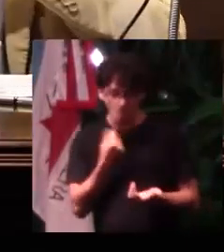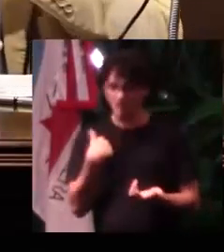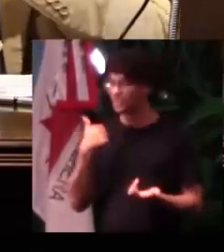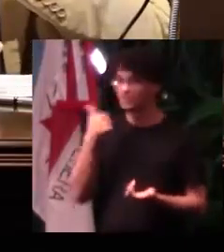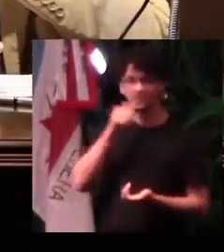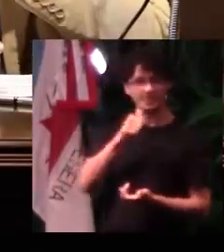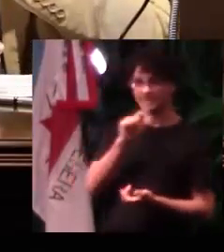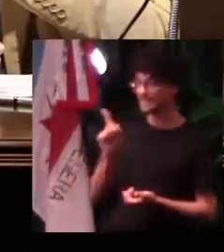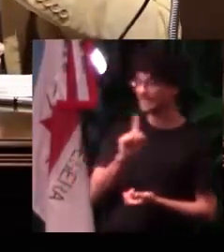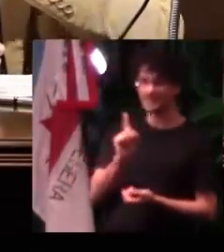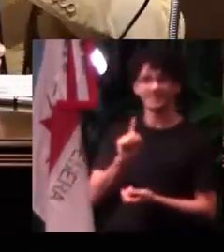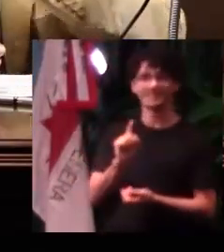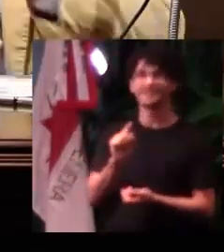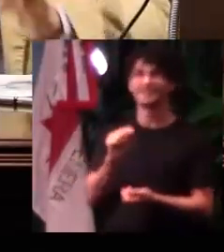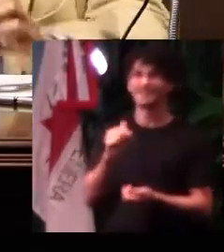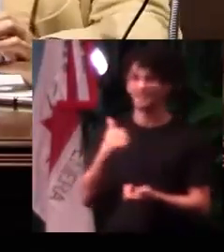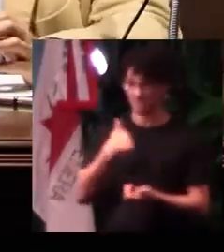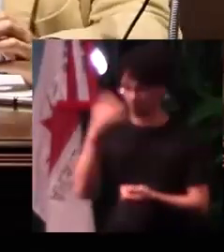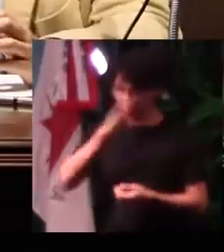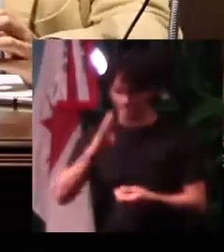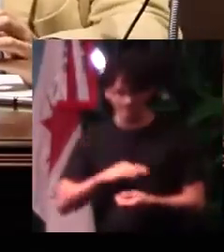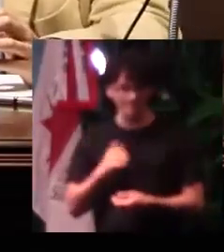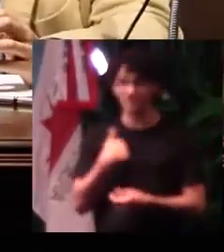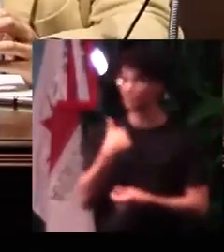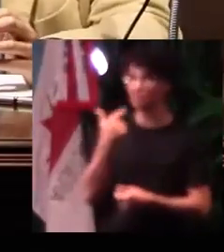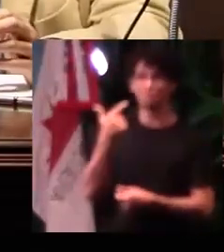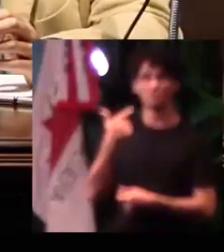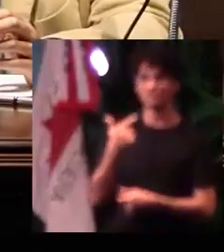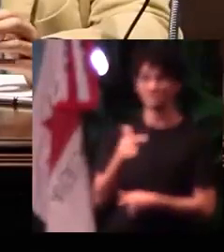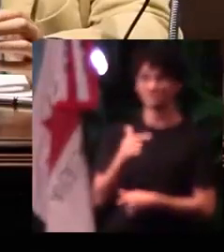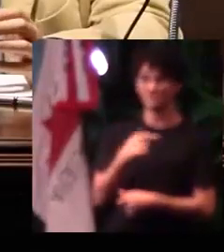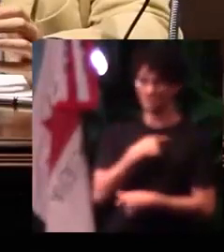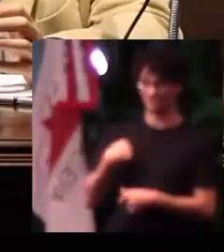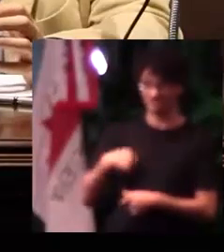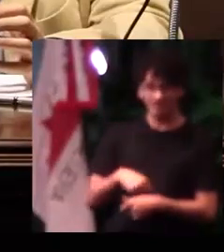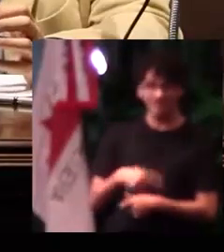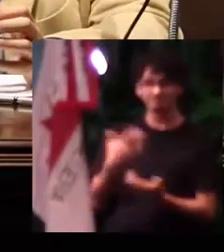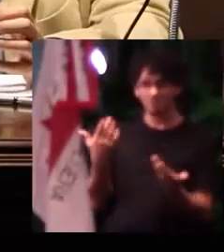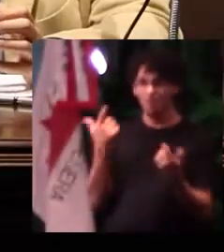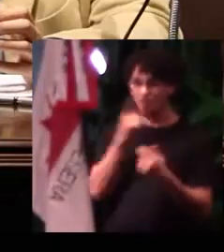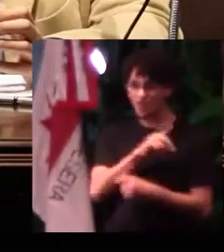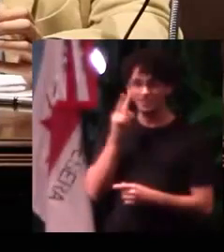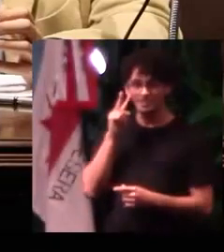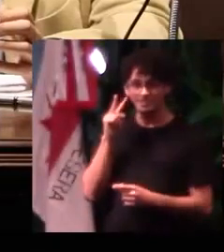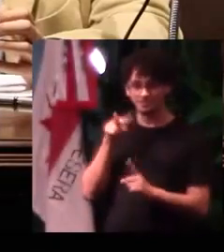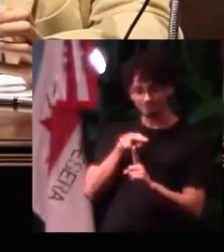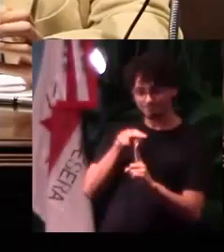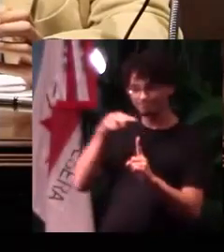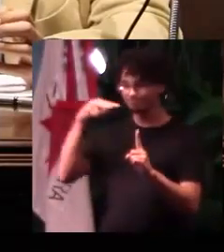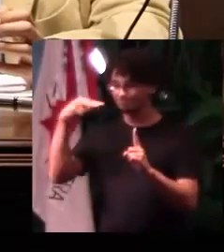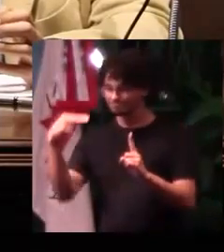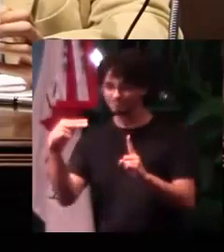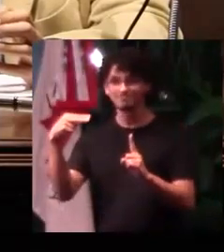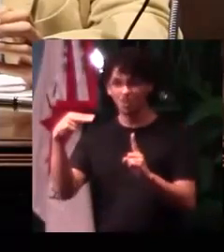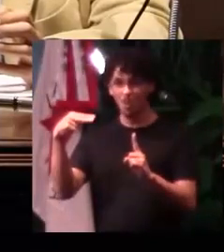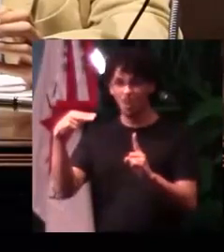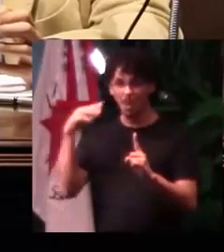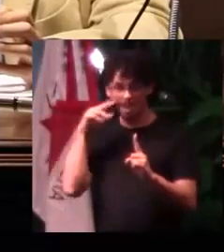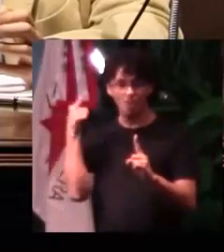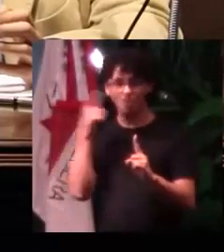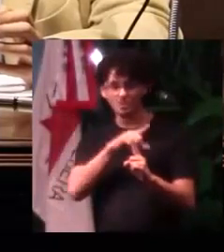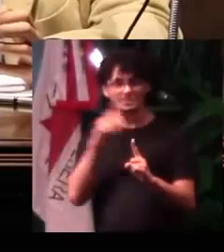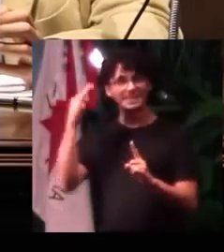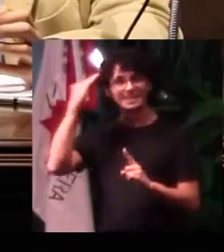sou menina, eu sou brasileira, eu não sou chinesa, isso é uma oportunidade ímpar de olhar o mundo por um